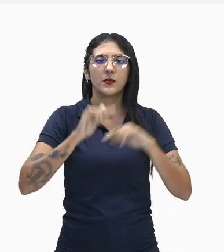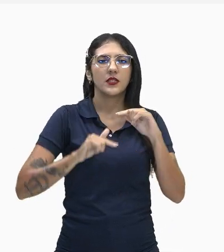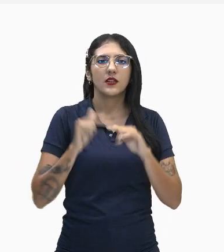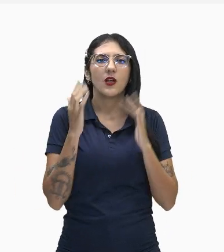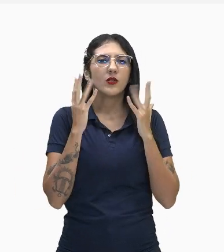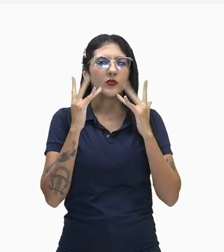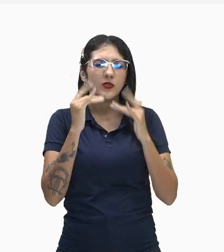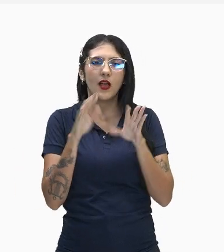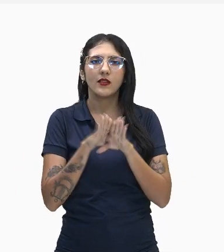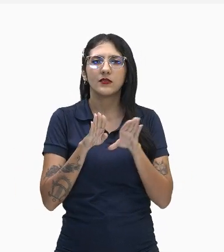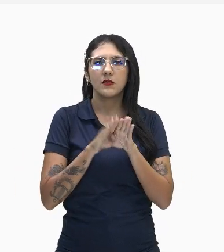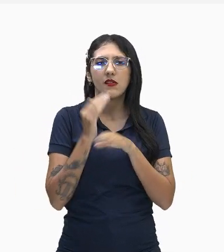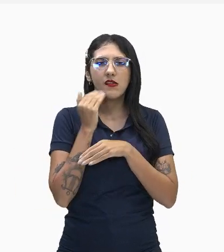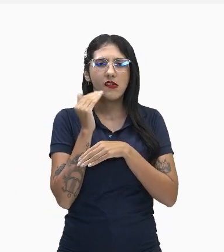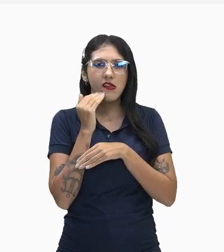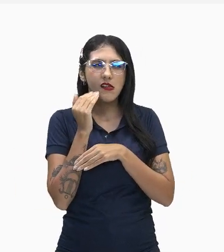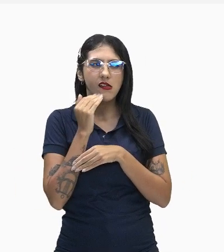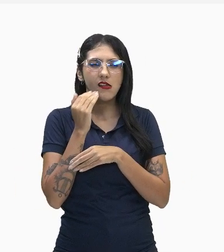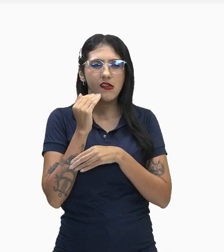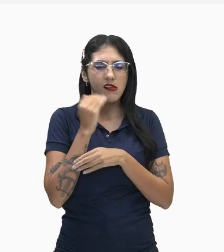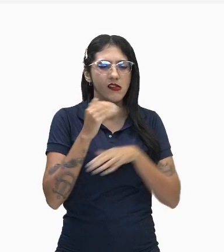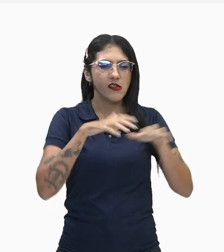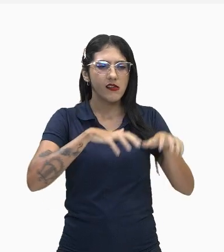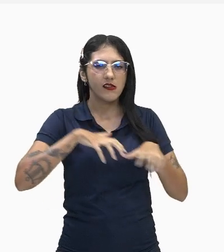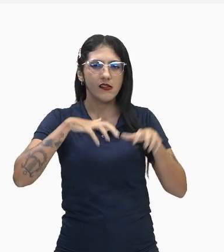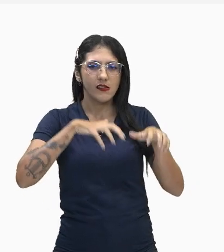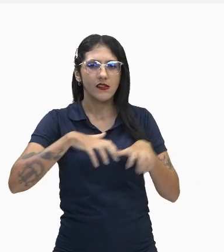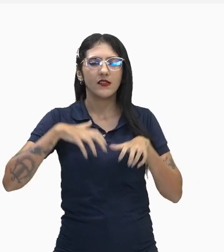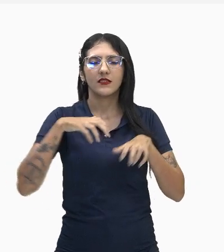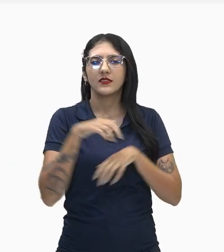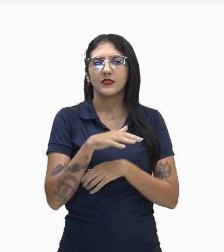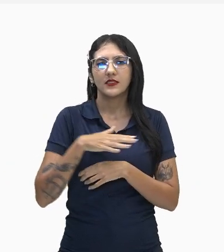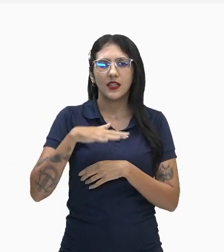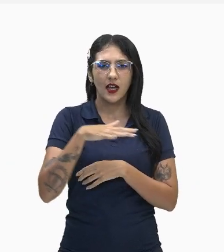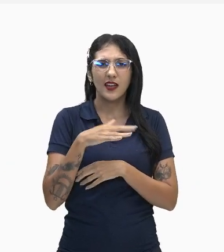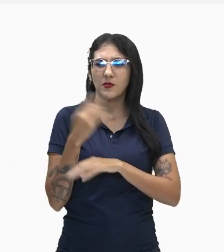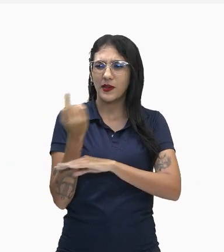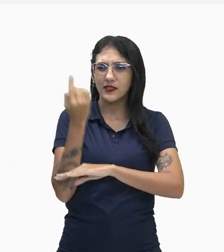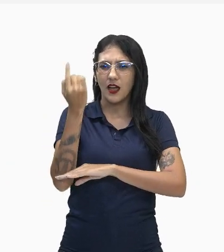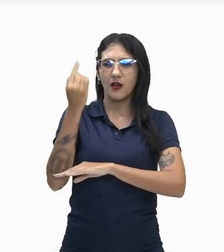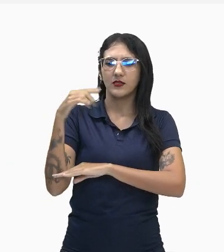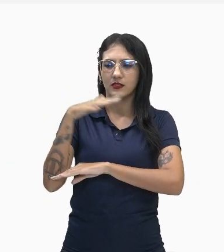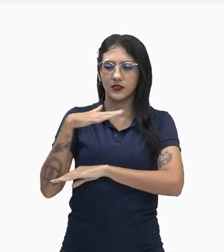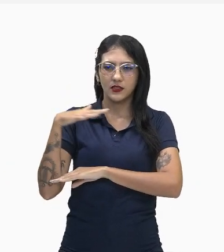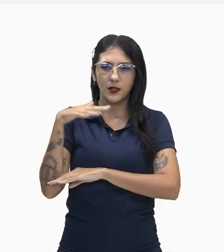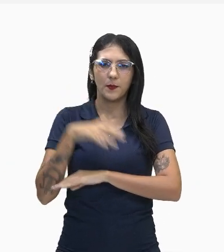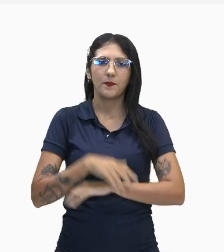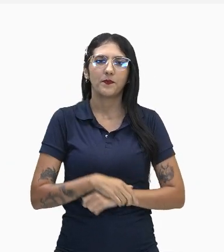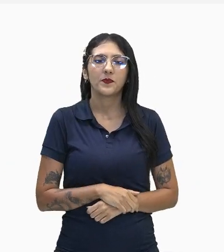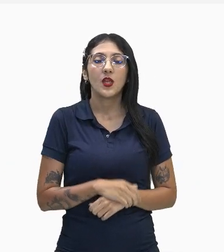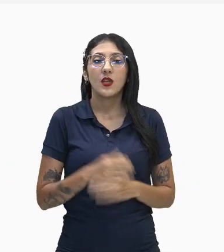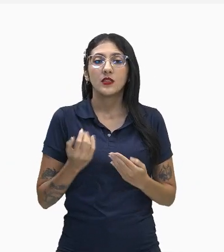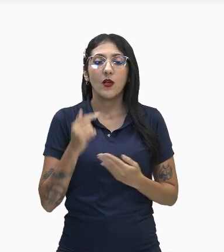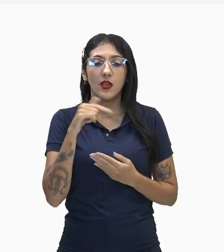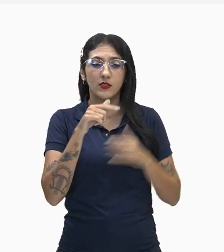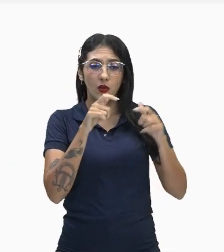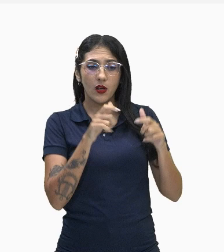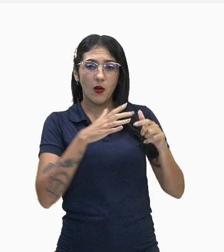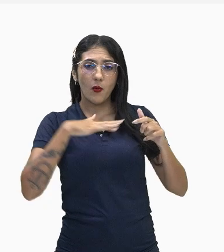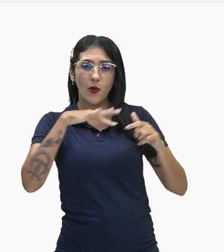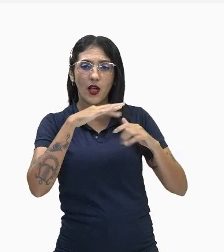processos erosivos das áreas mais elevadas. Essa bacia, ela cobre uma área